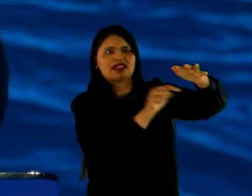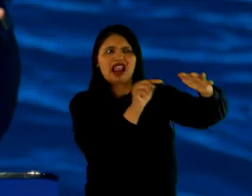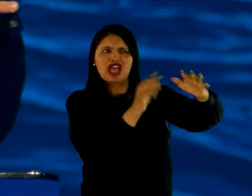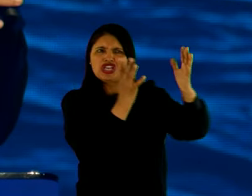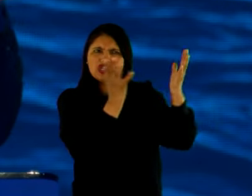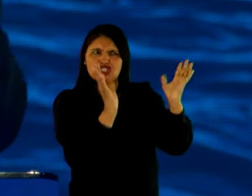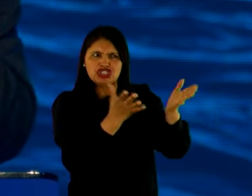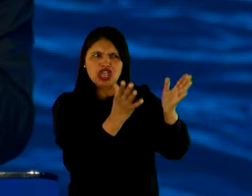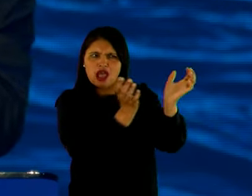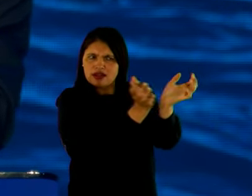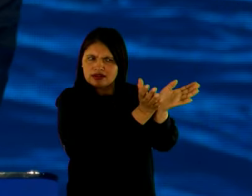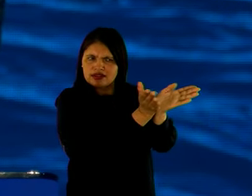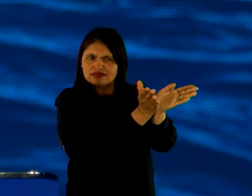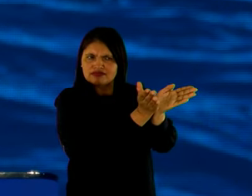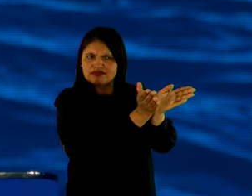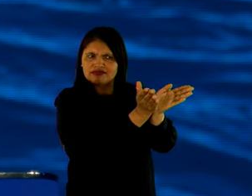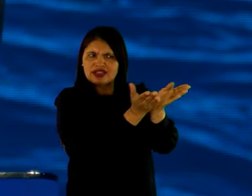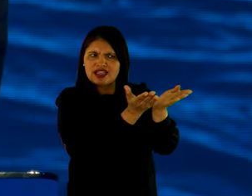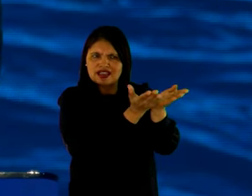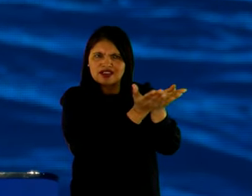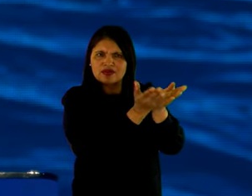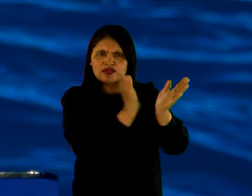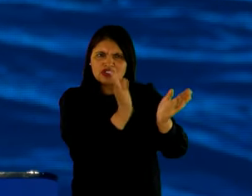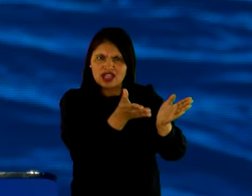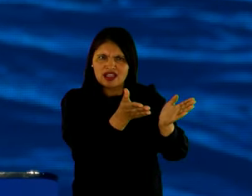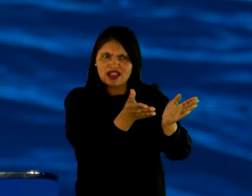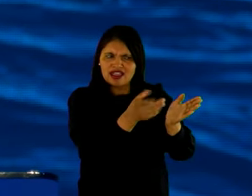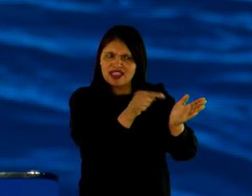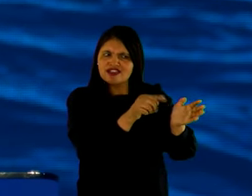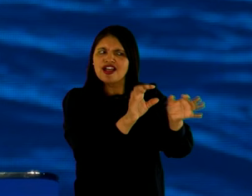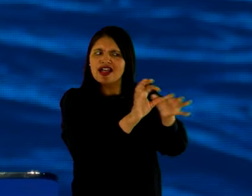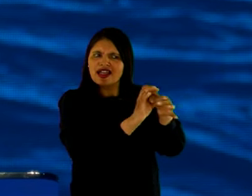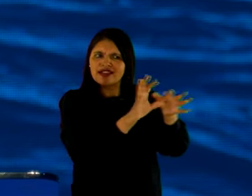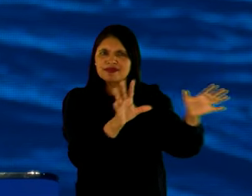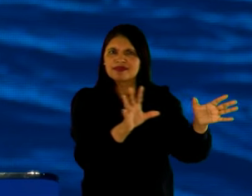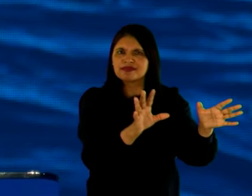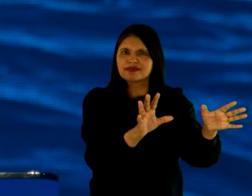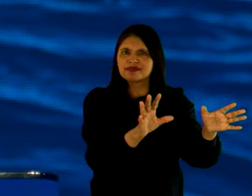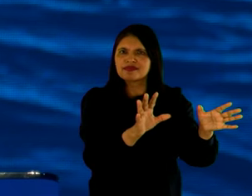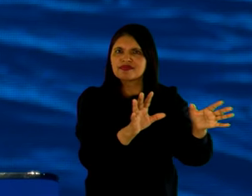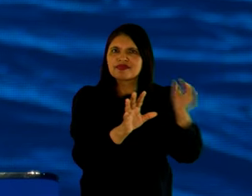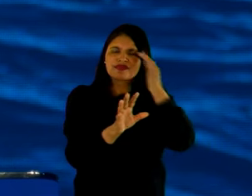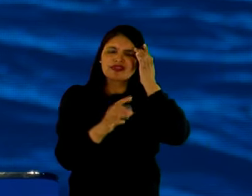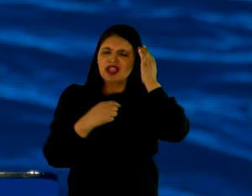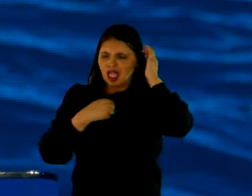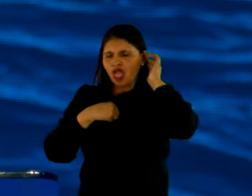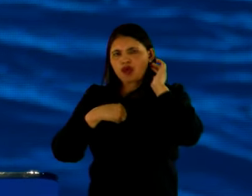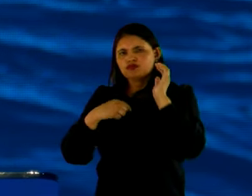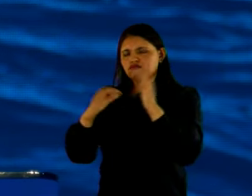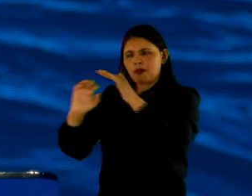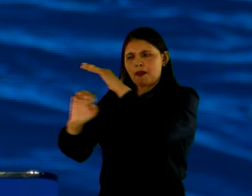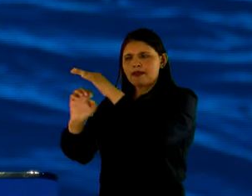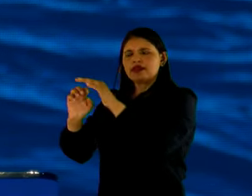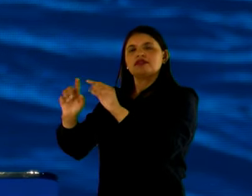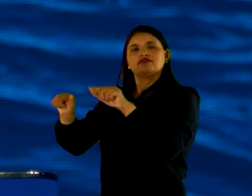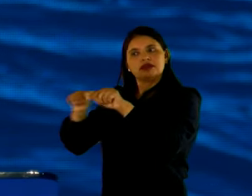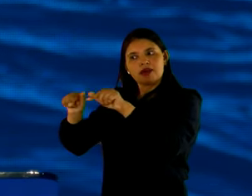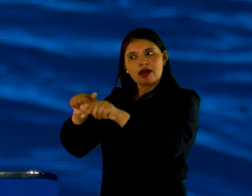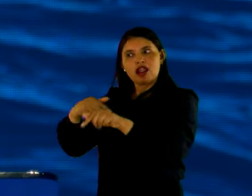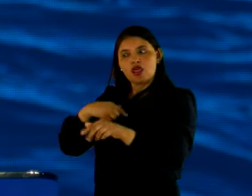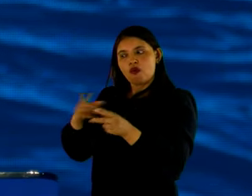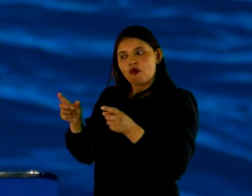ali têm conhecimento da palavra de Deus, são libertos. Eu trabalho numa empresa, eu sou vendedor desde 1989.